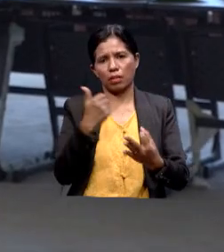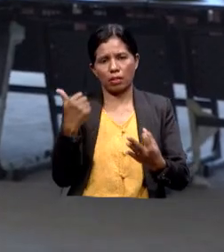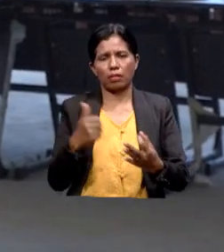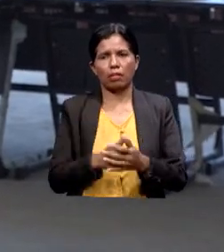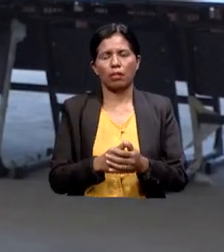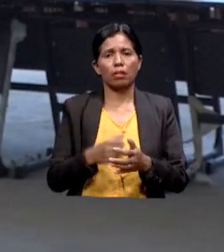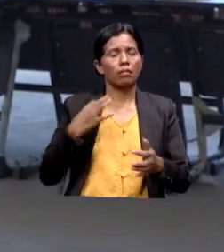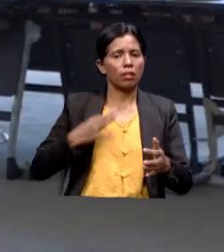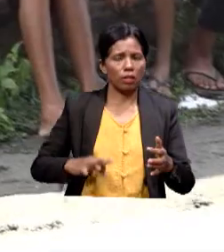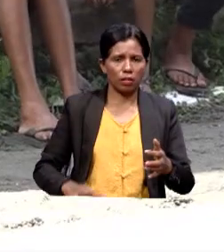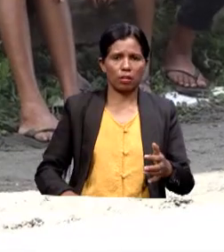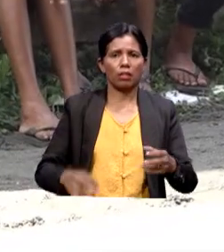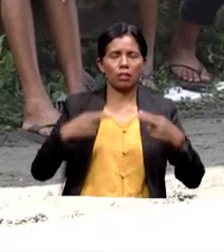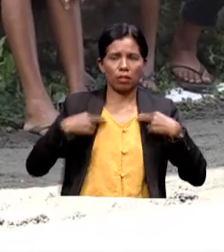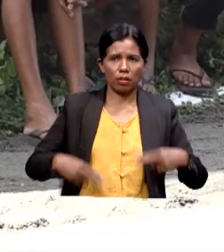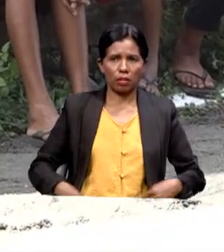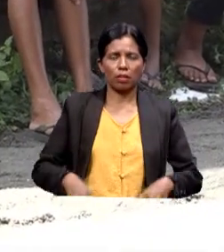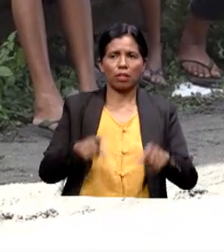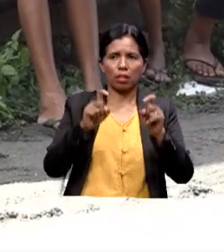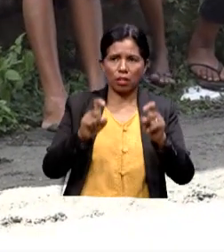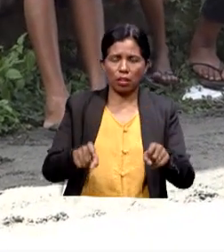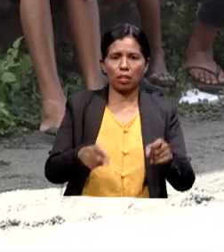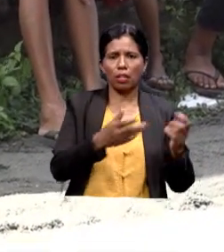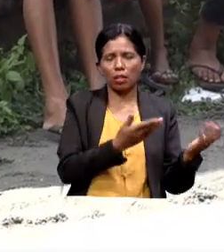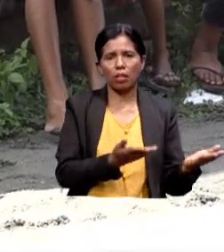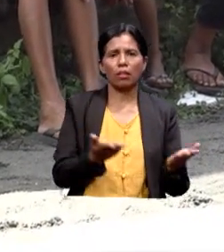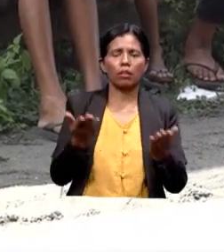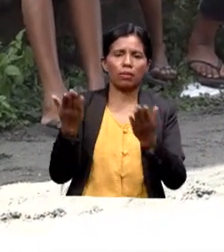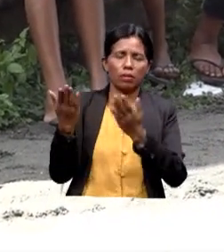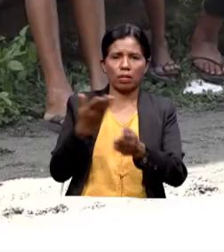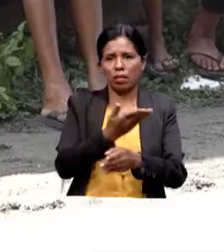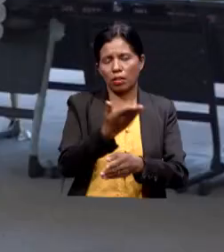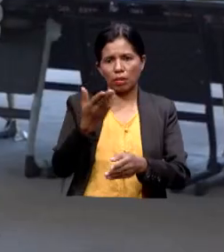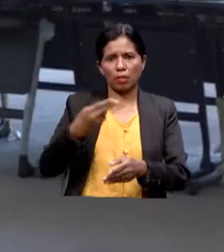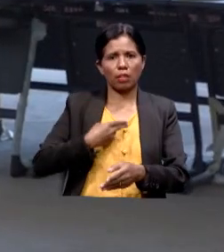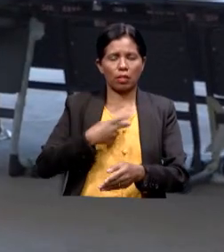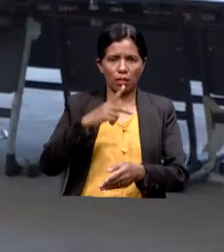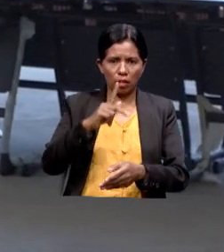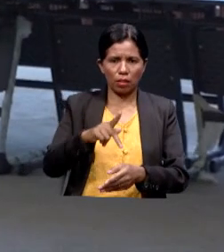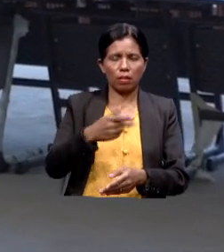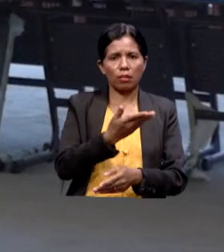Fraternidade humana tem que. Orienta e minha cacuta e minha ha-ha-lo.